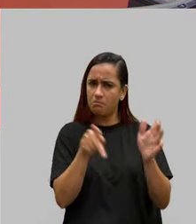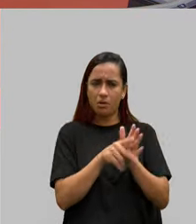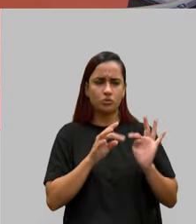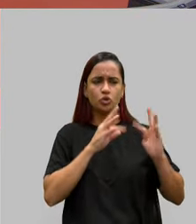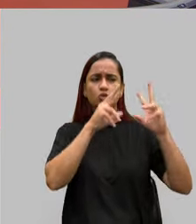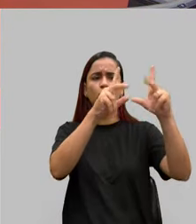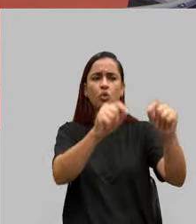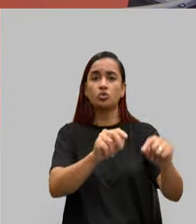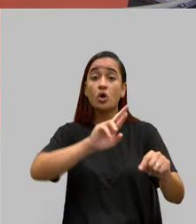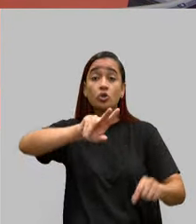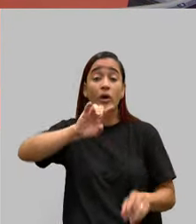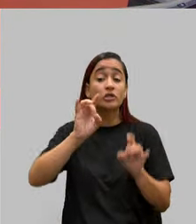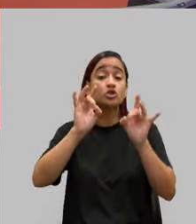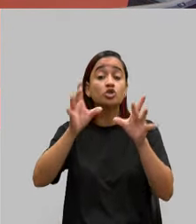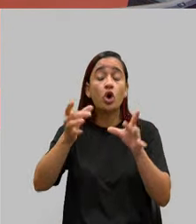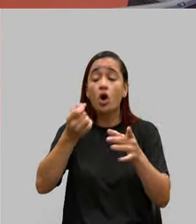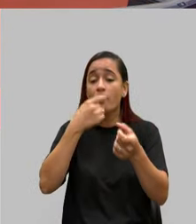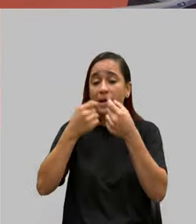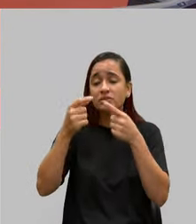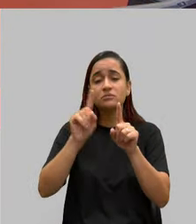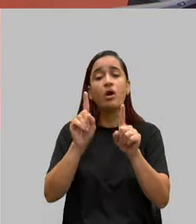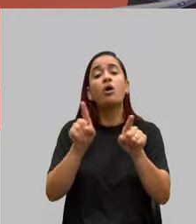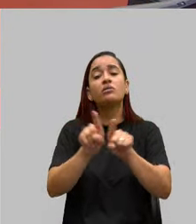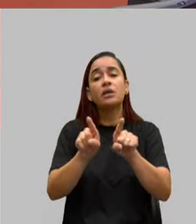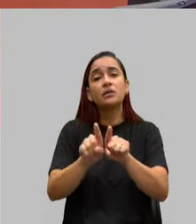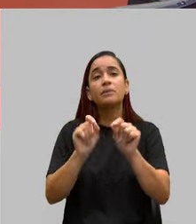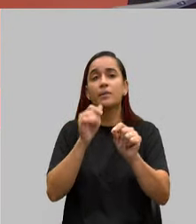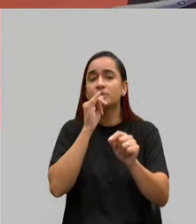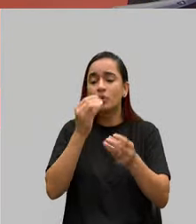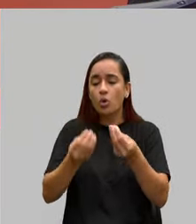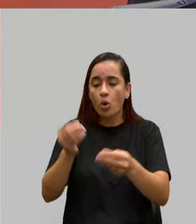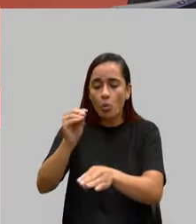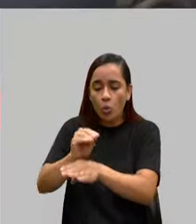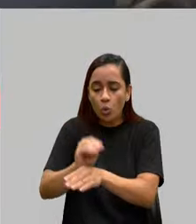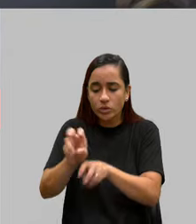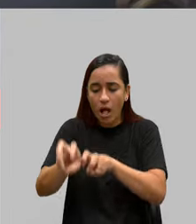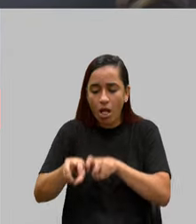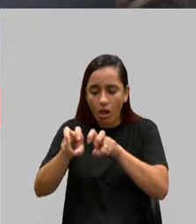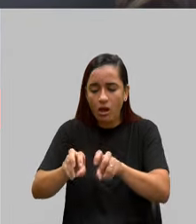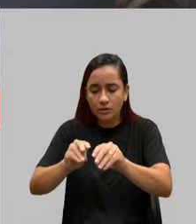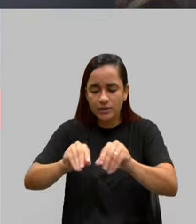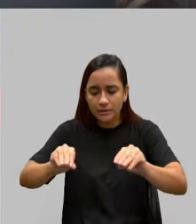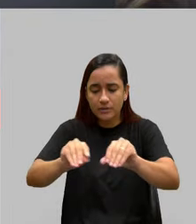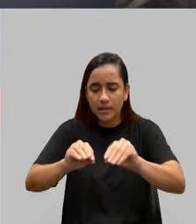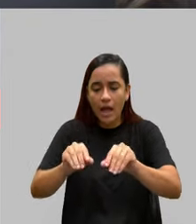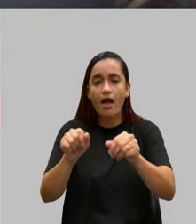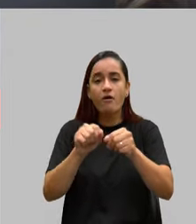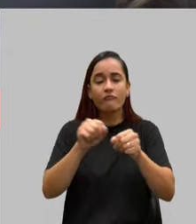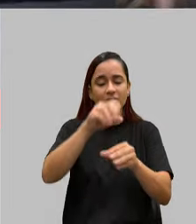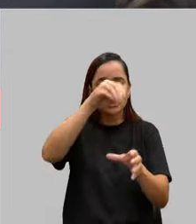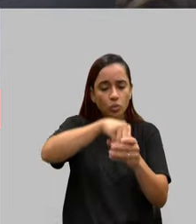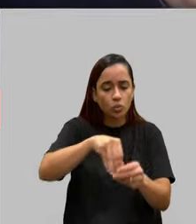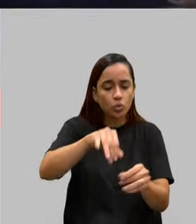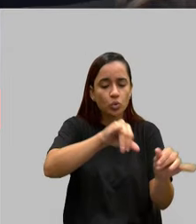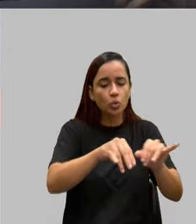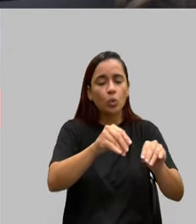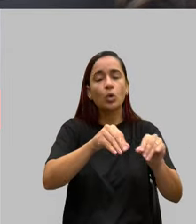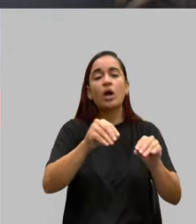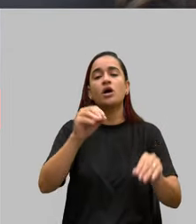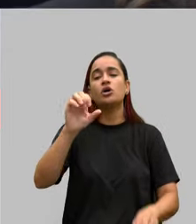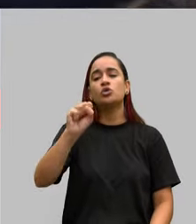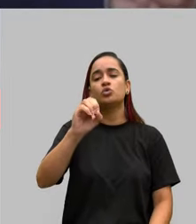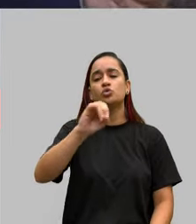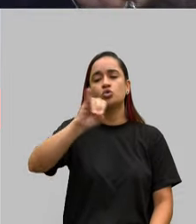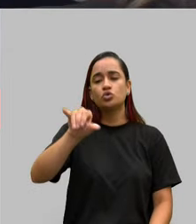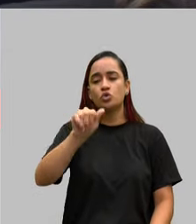pro famo para desintoxicar a terra para fazer parceria com cultivo de soja no Brasil a planta